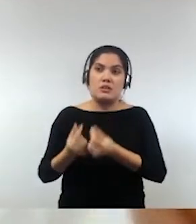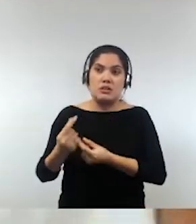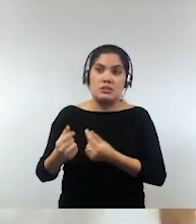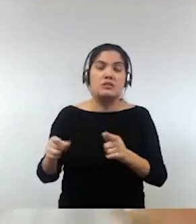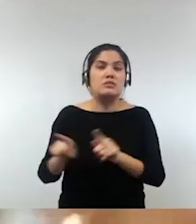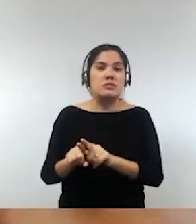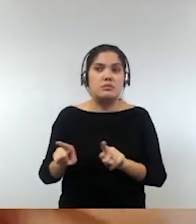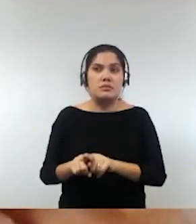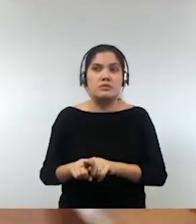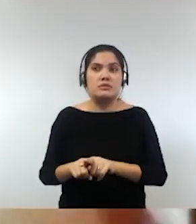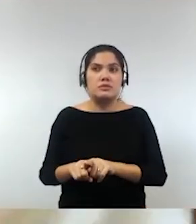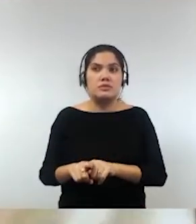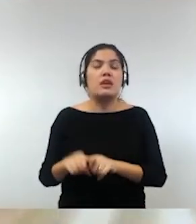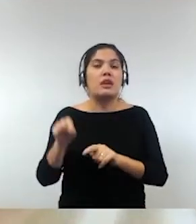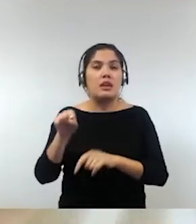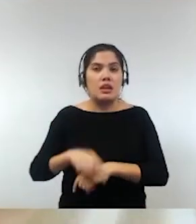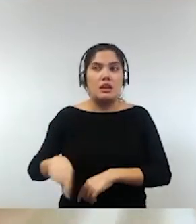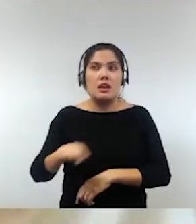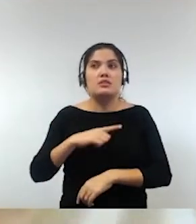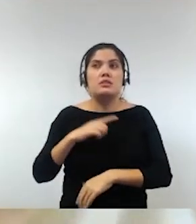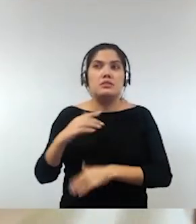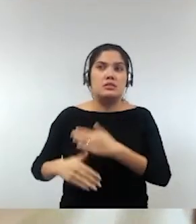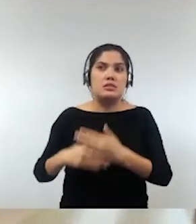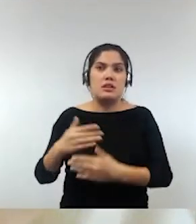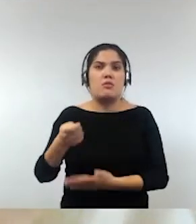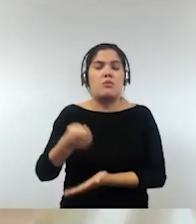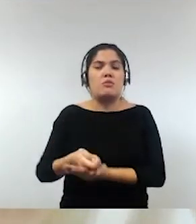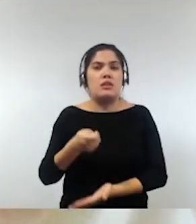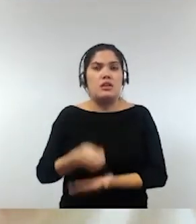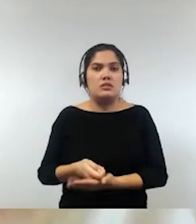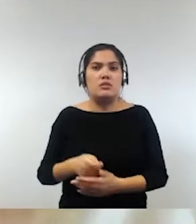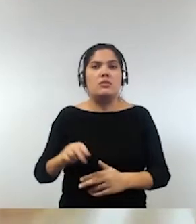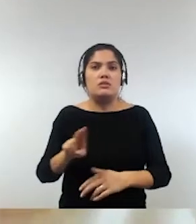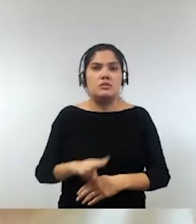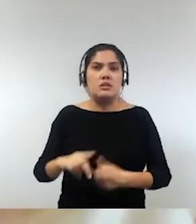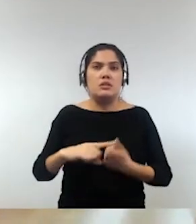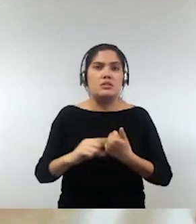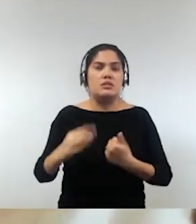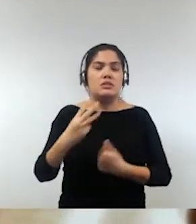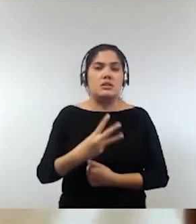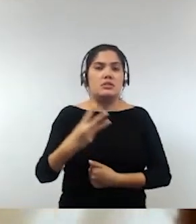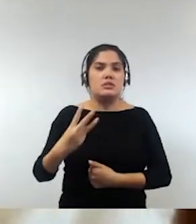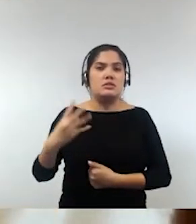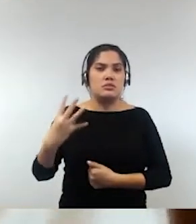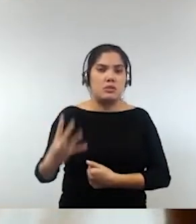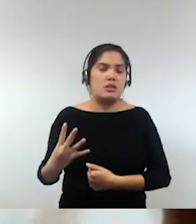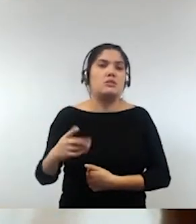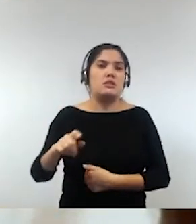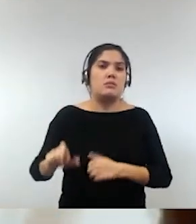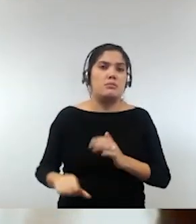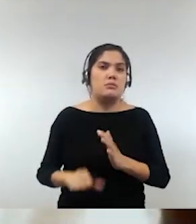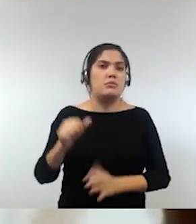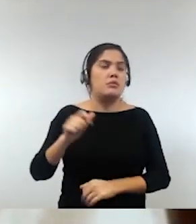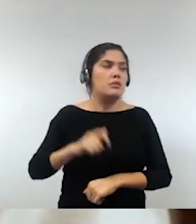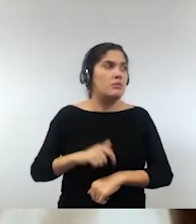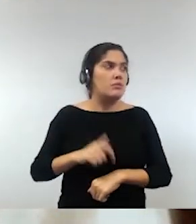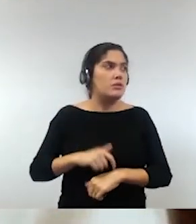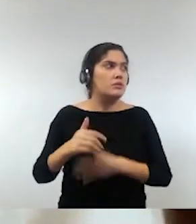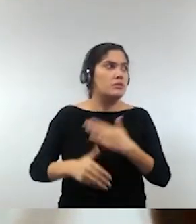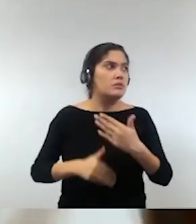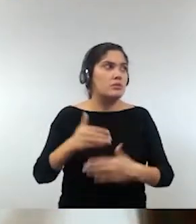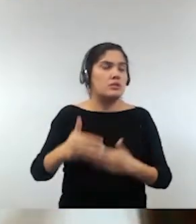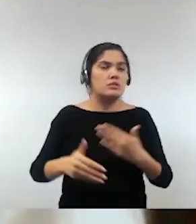também, e a mediação como etapa obrigatória através do artigo 334, que é o primeiro momento do